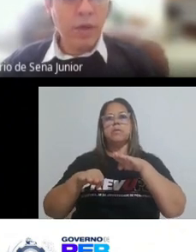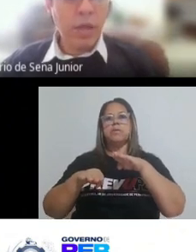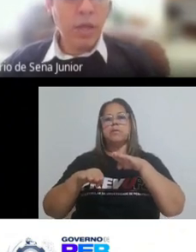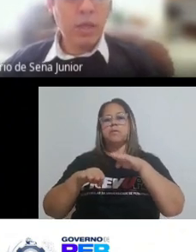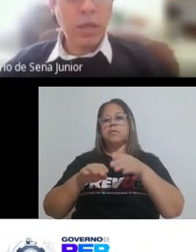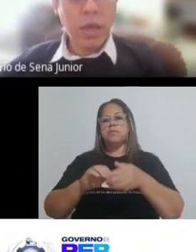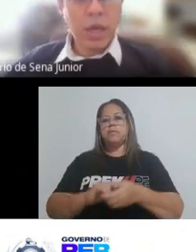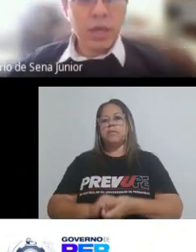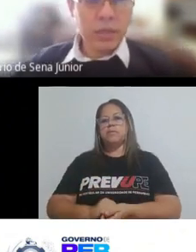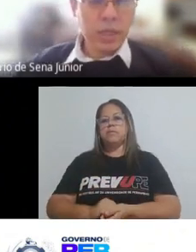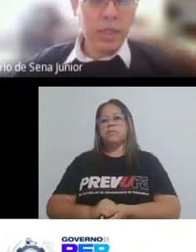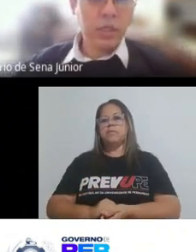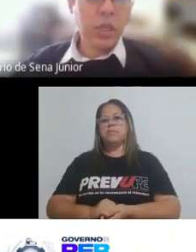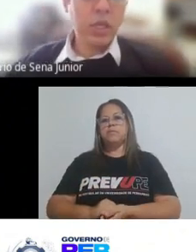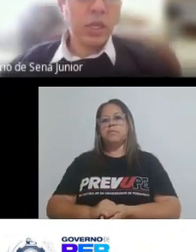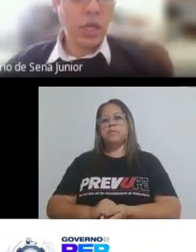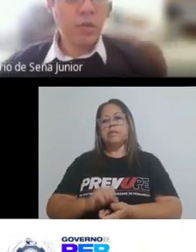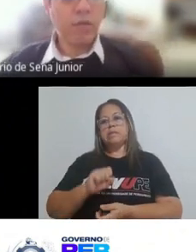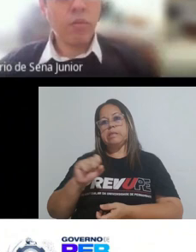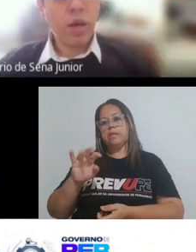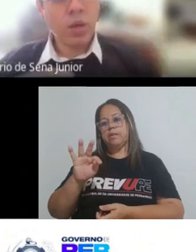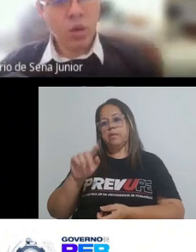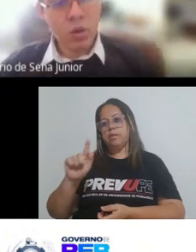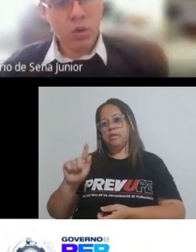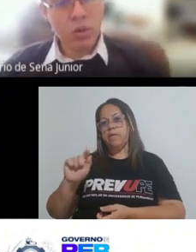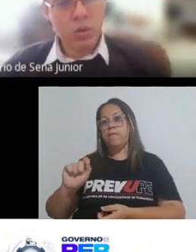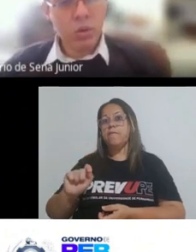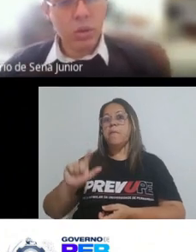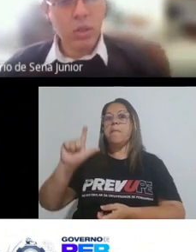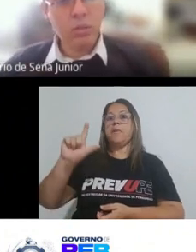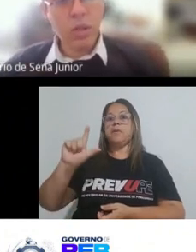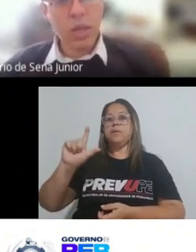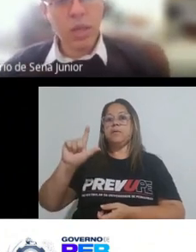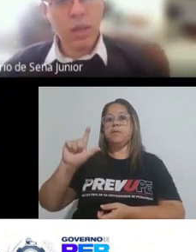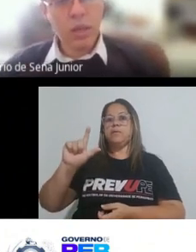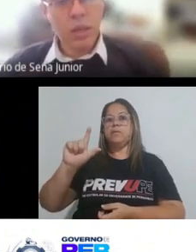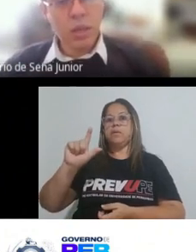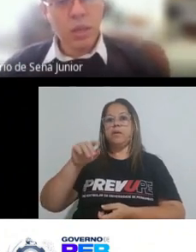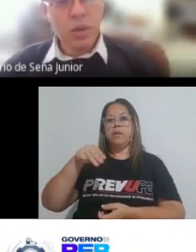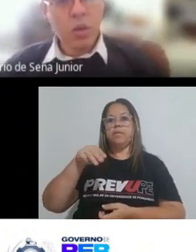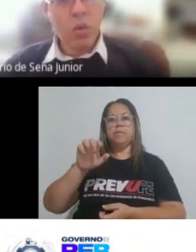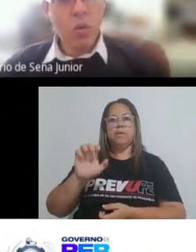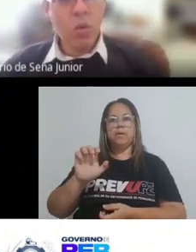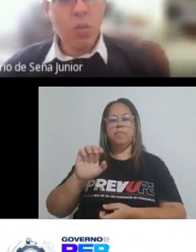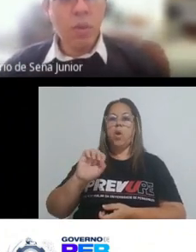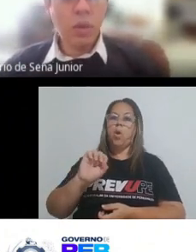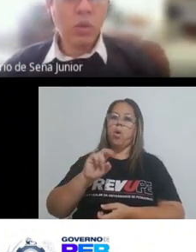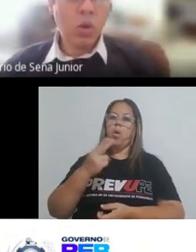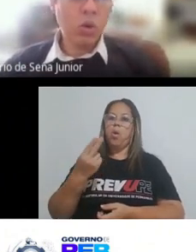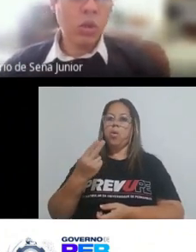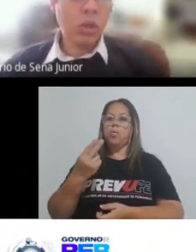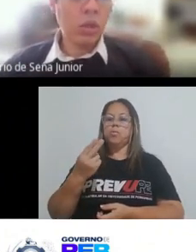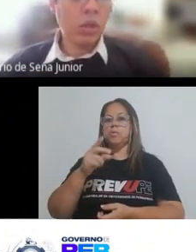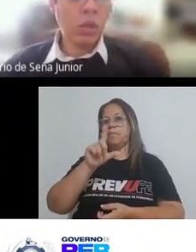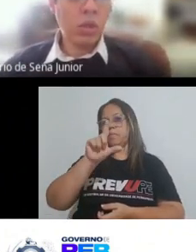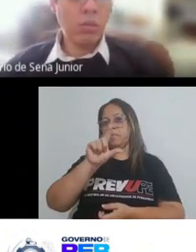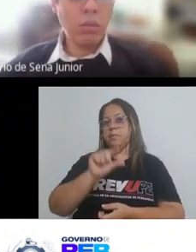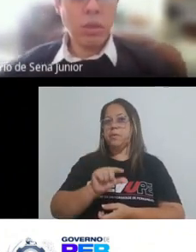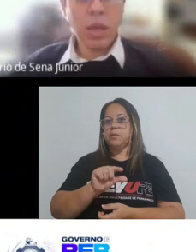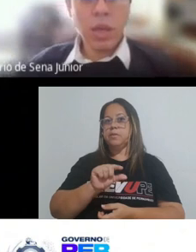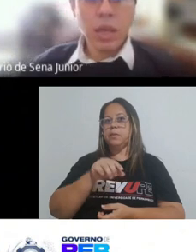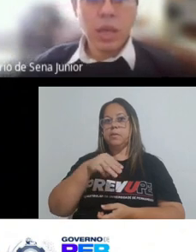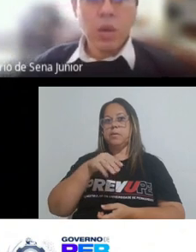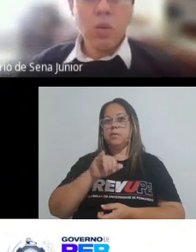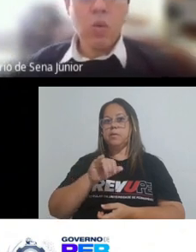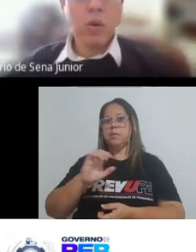referentes a se a tangente de teta for maior que µE ou menor que